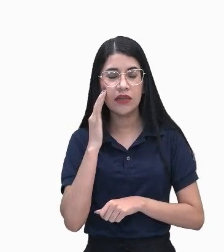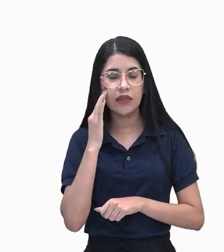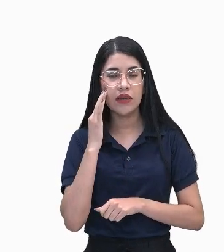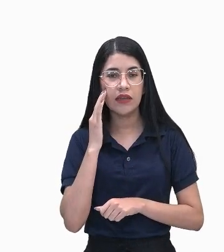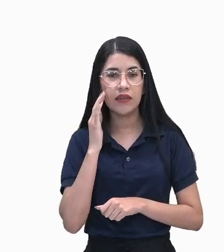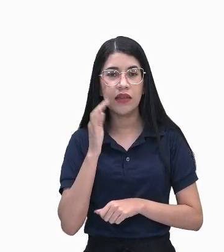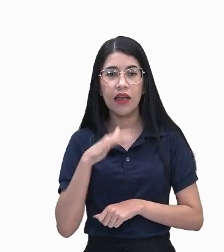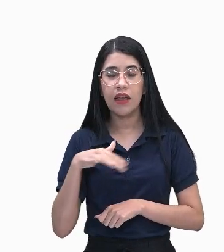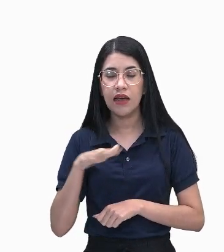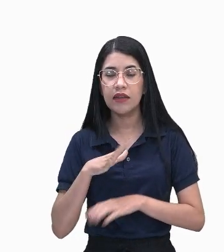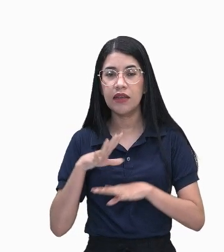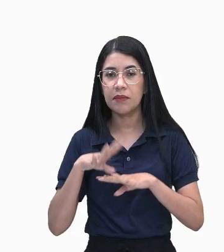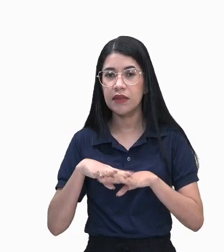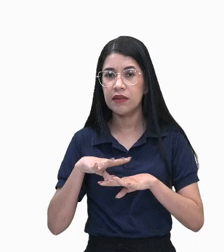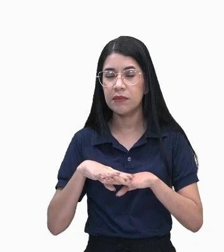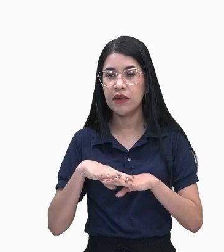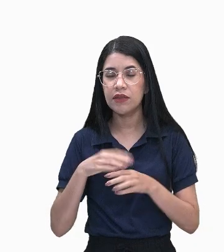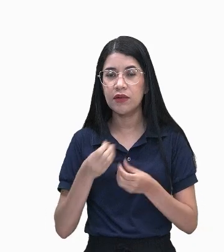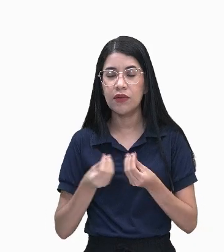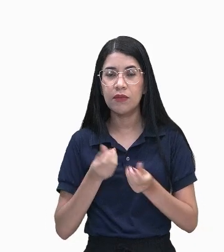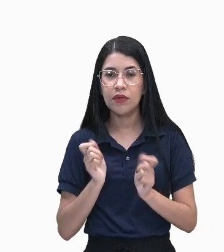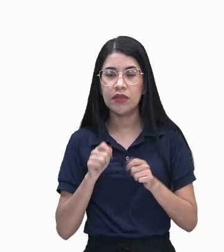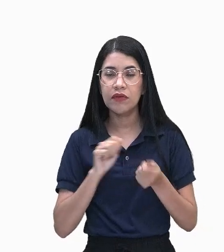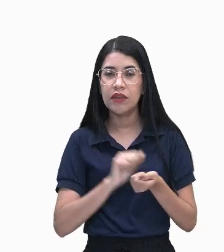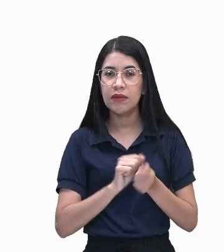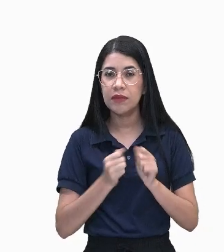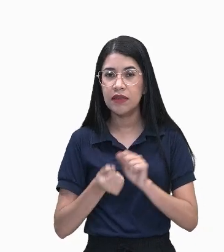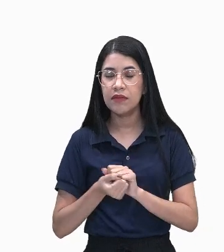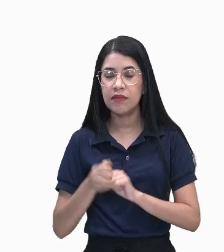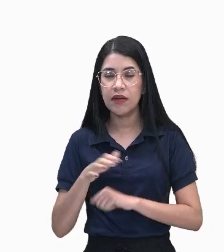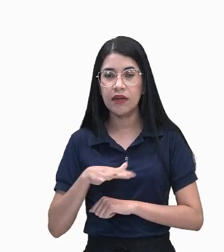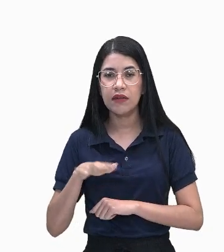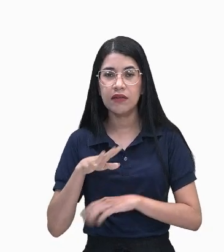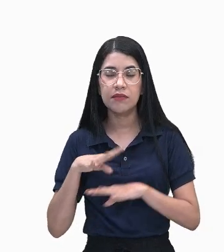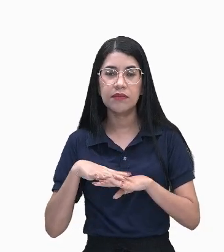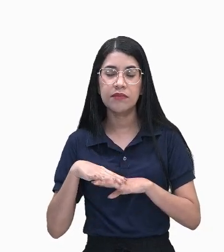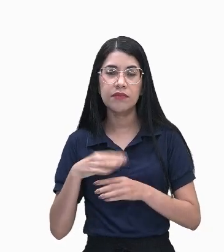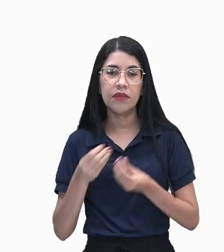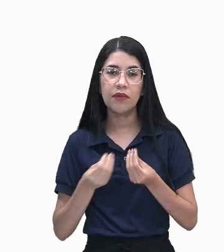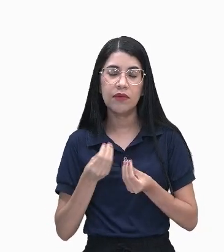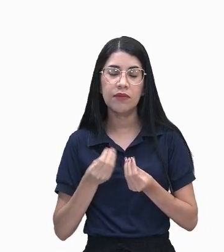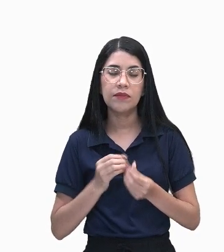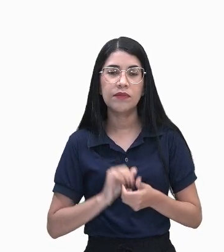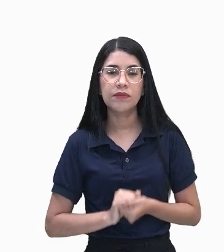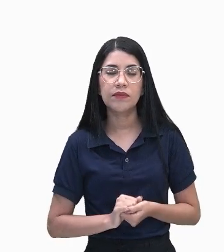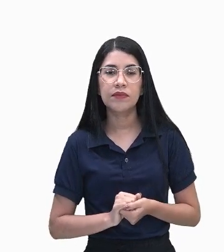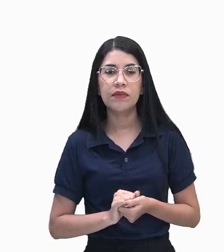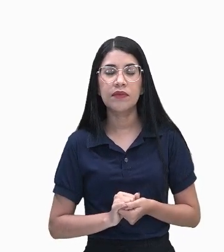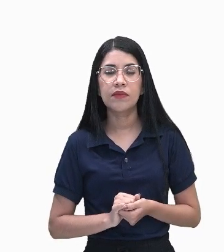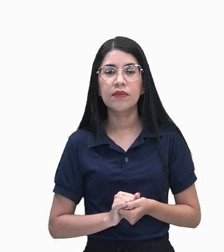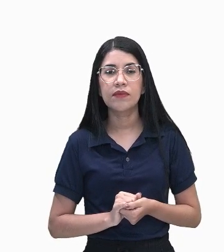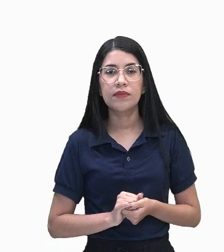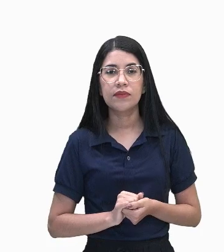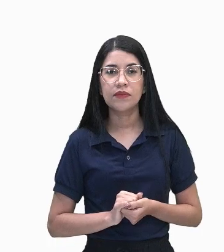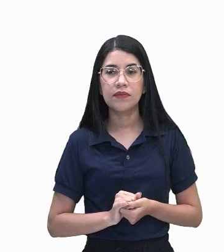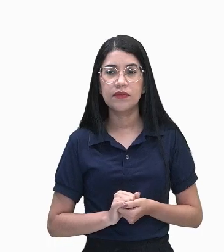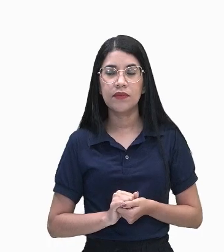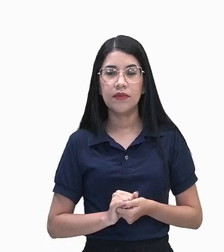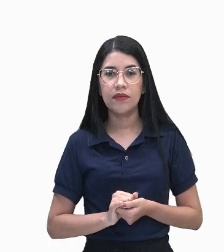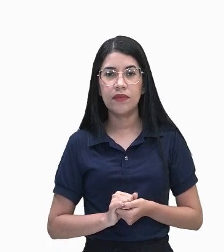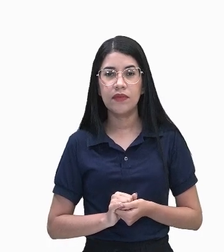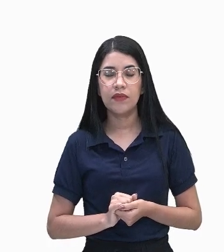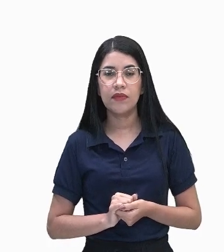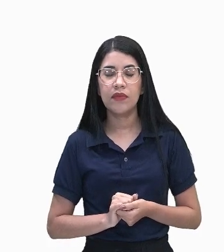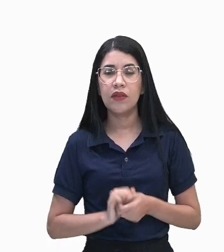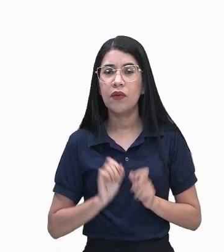linguagem de funções, que é o nosso objeto de estudo aqui na nossa aula, tá bom? Então, vejam só, acompanha só um detalhe aqui. O